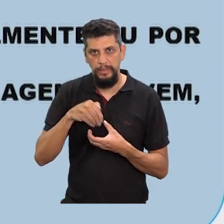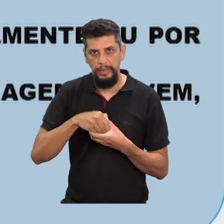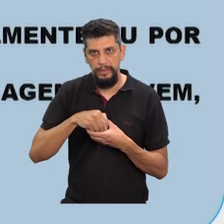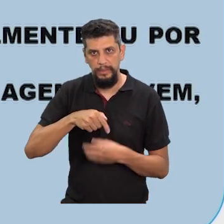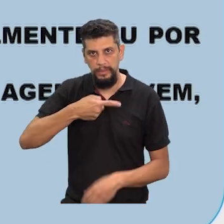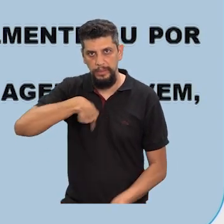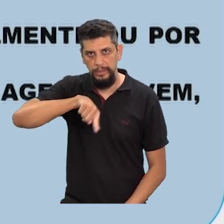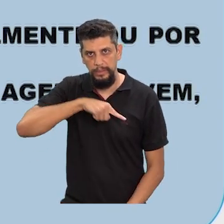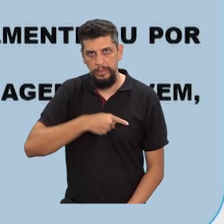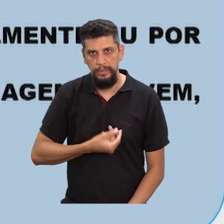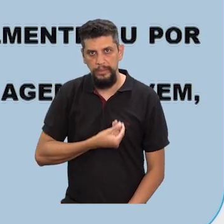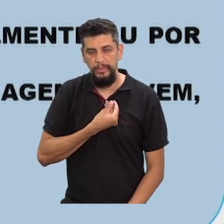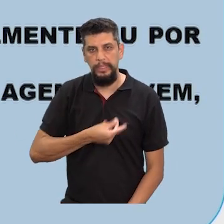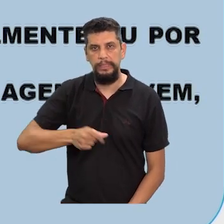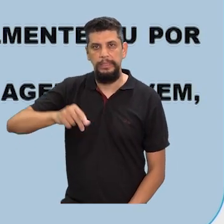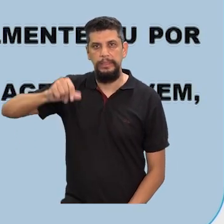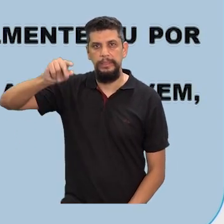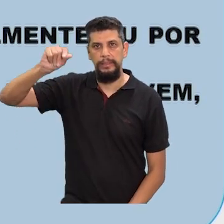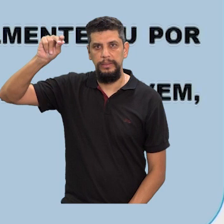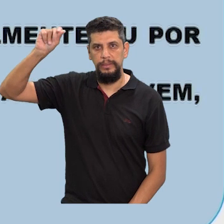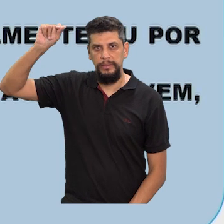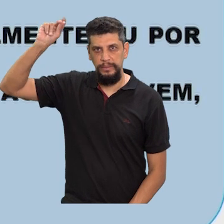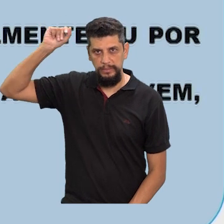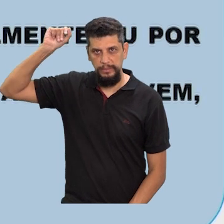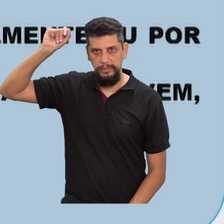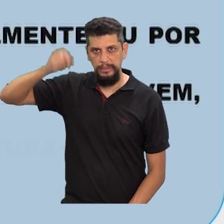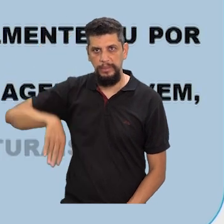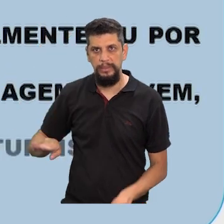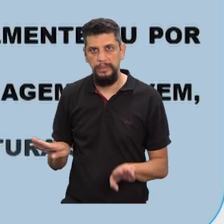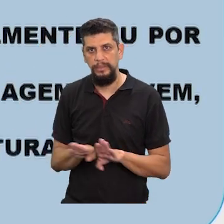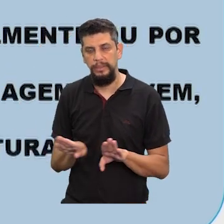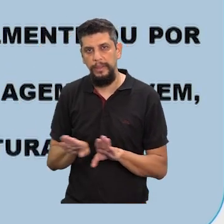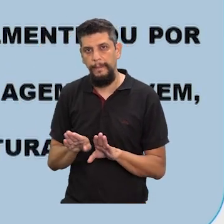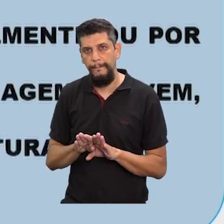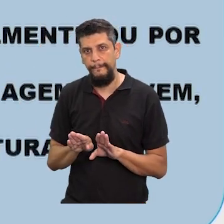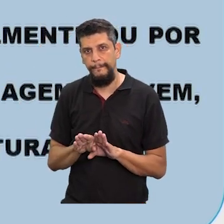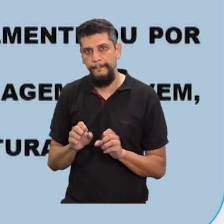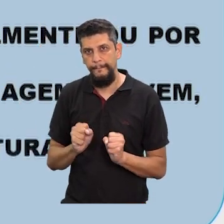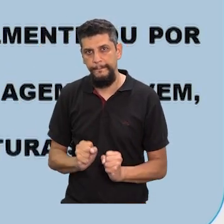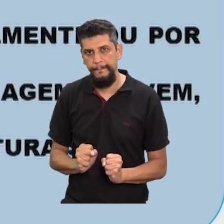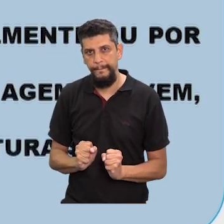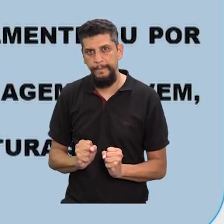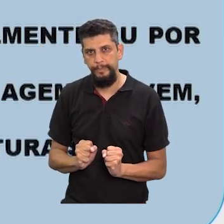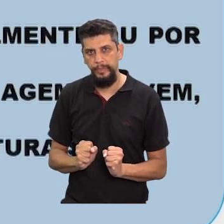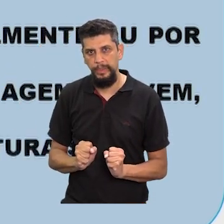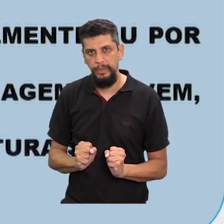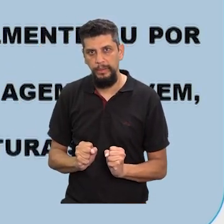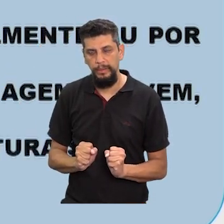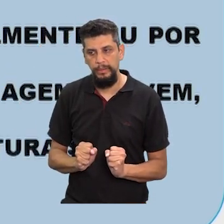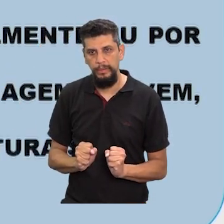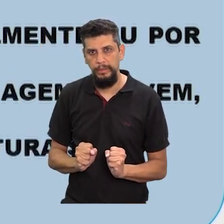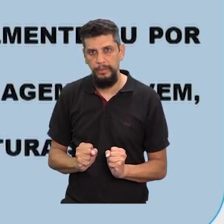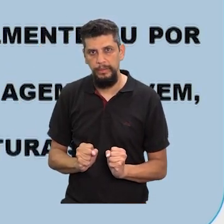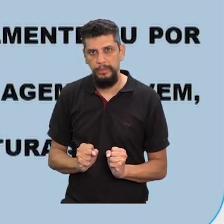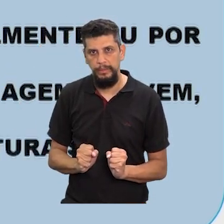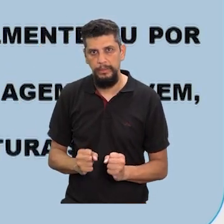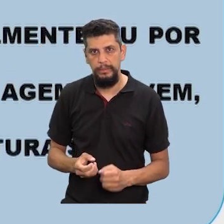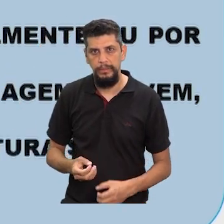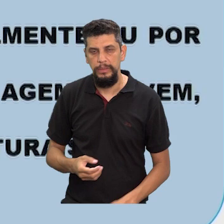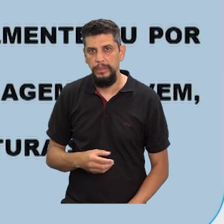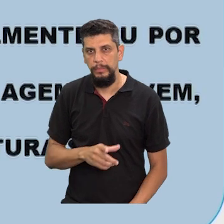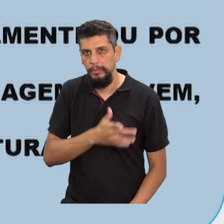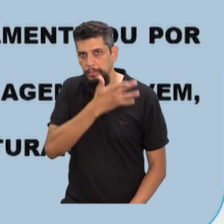nossa vida, né, desde há muito tempo atrás, né? São considerados milenares e geralmente possuem essa presença de